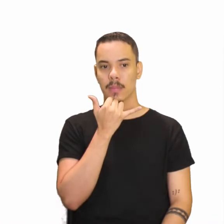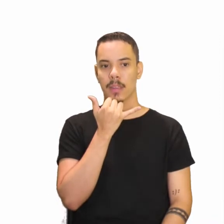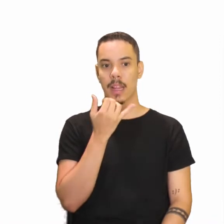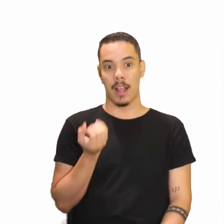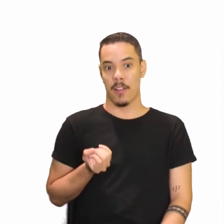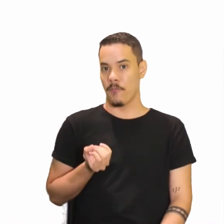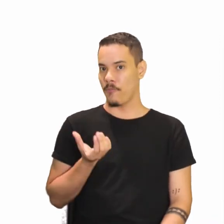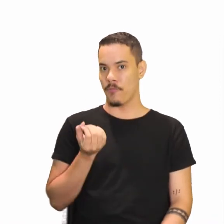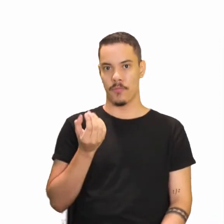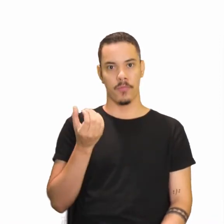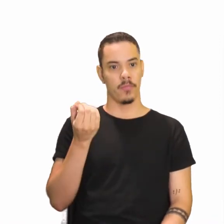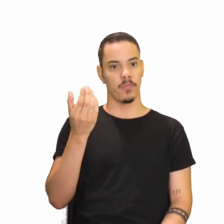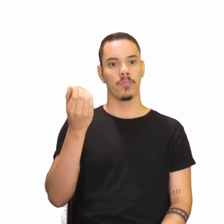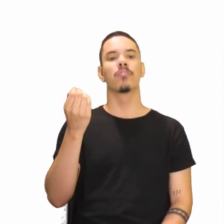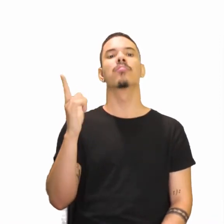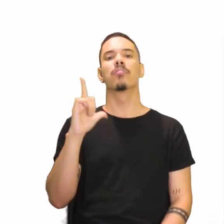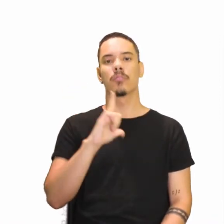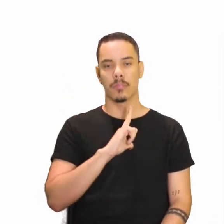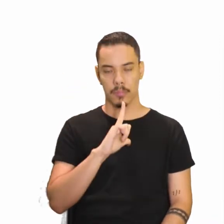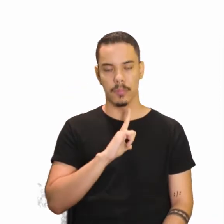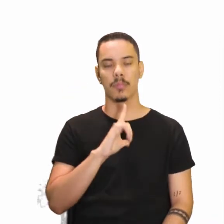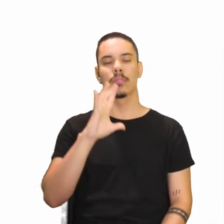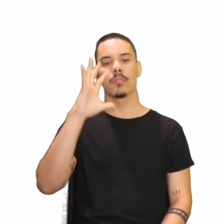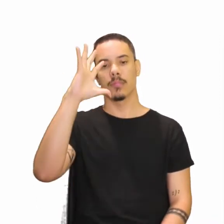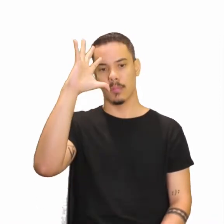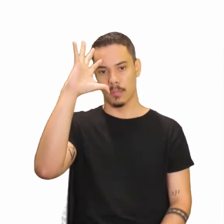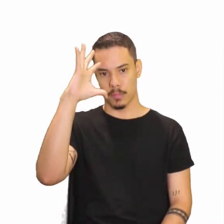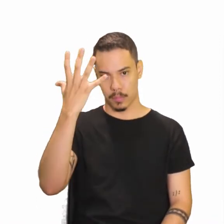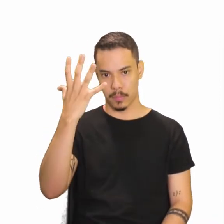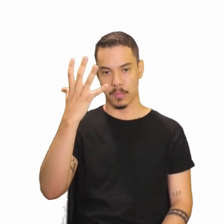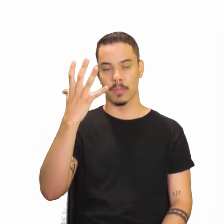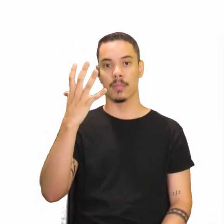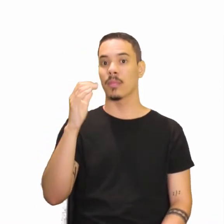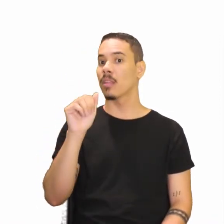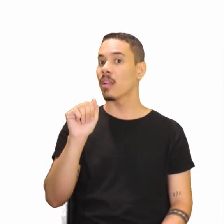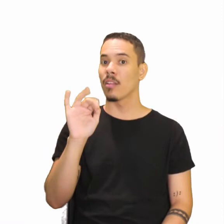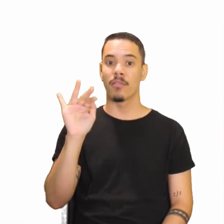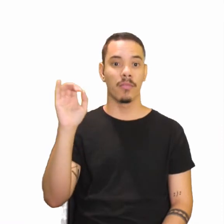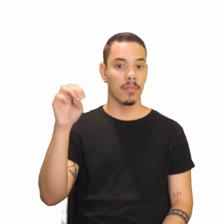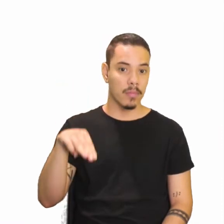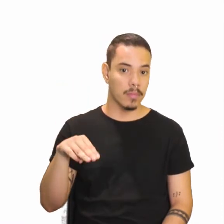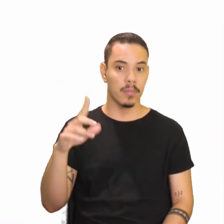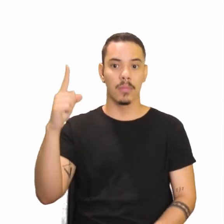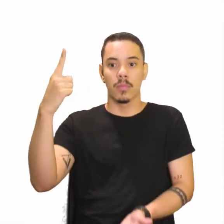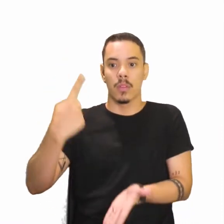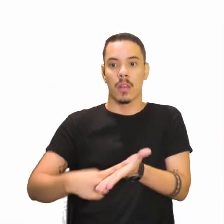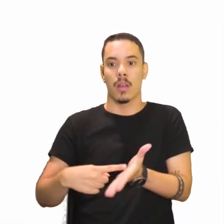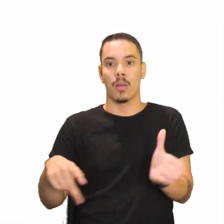A viagem foi realizada a fim de promover um acordo entre os países.